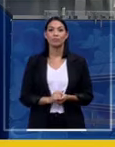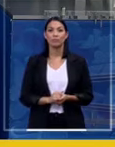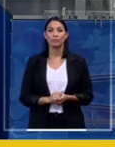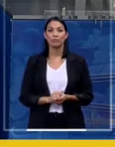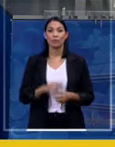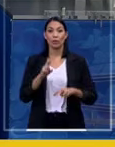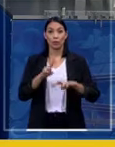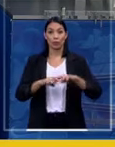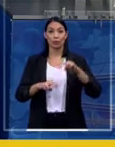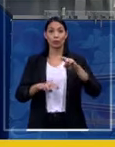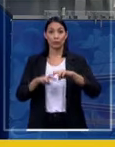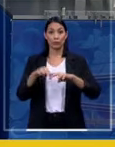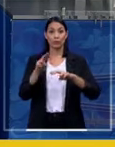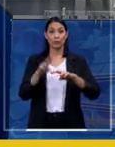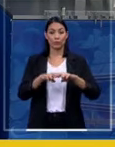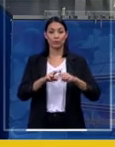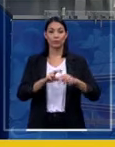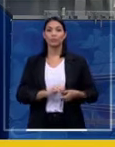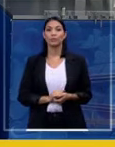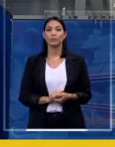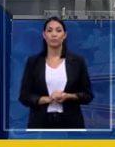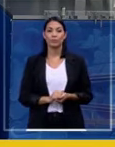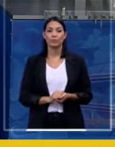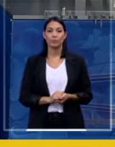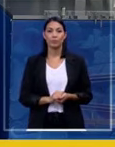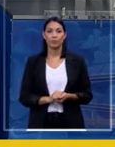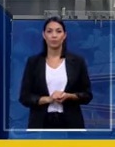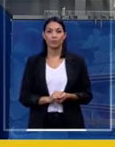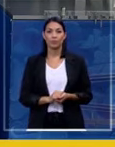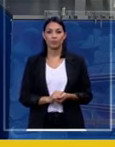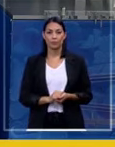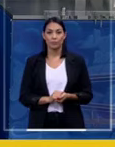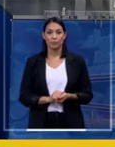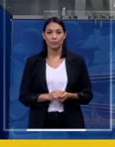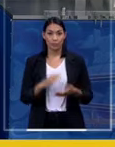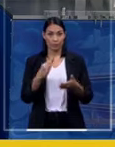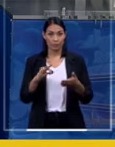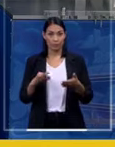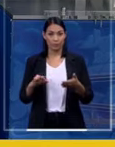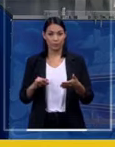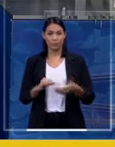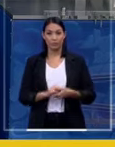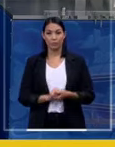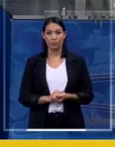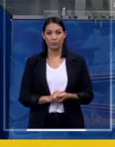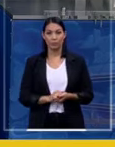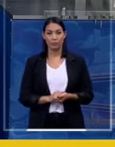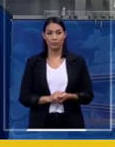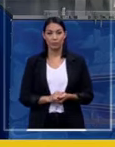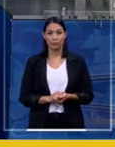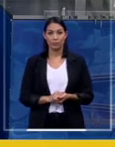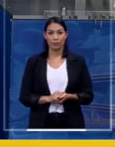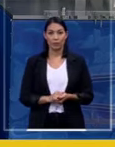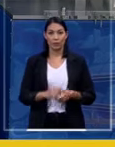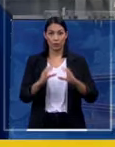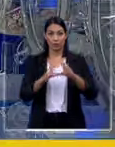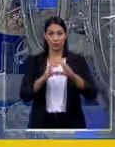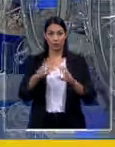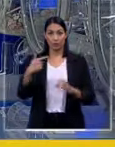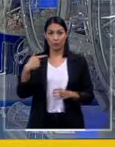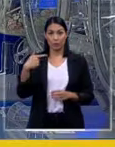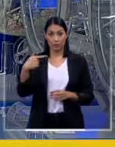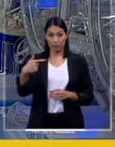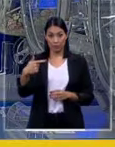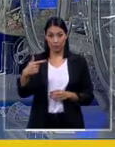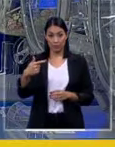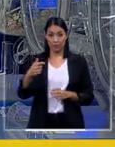de julho. Então, vamos à conferência, senhores auditores populares. Os senhores confirmam que a bola número 7 representa o mês de julho,